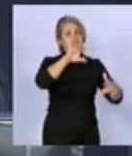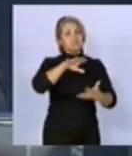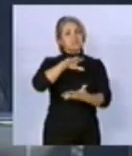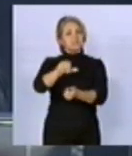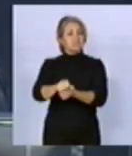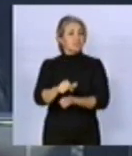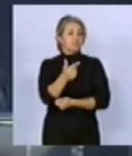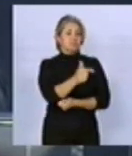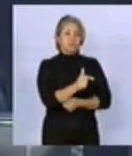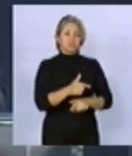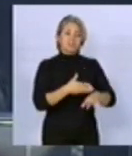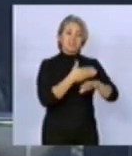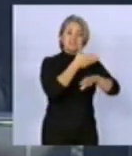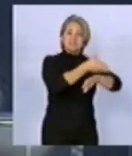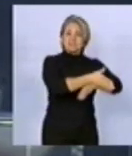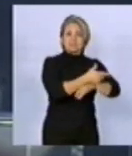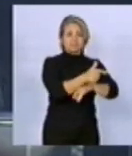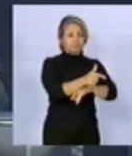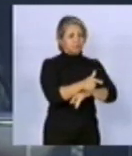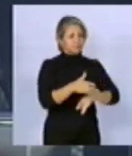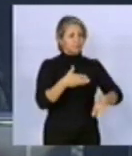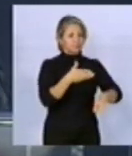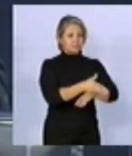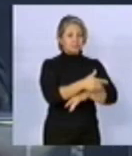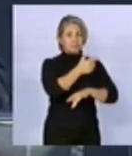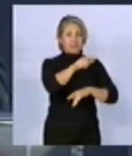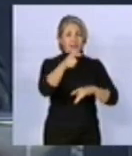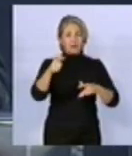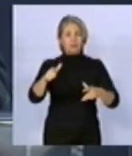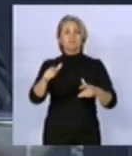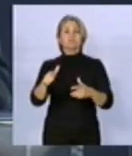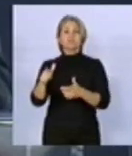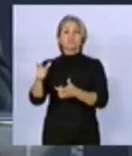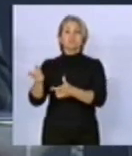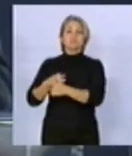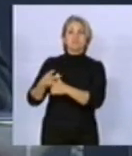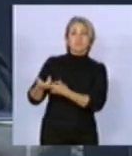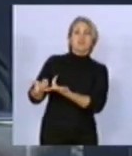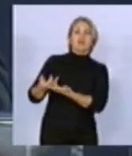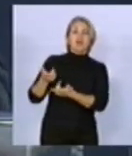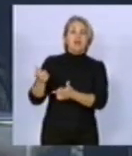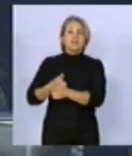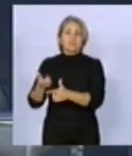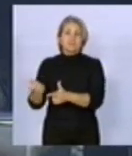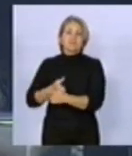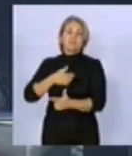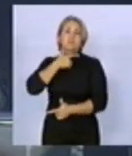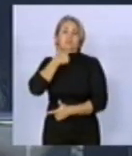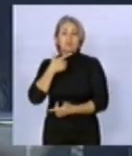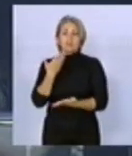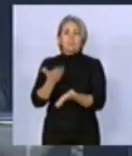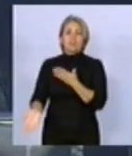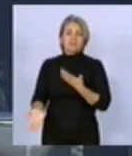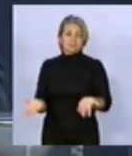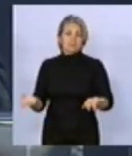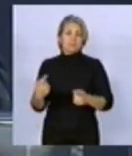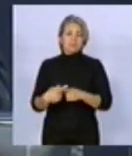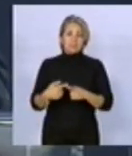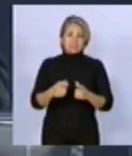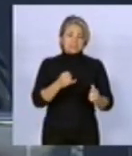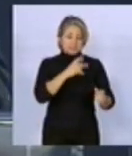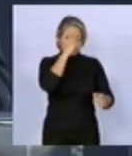vai ter acesso á a a outros financiamentos e vai quebrar e quando infelizmente quando o produtor rural